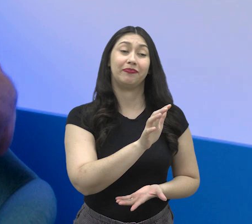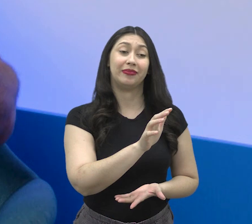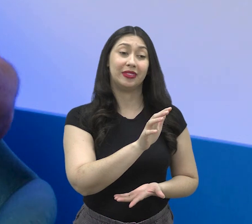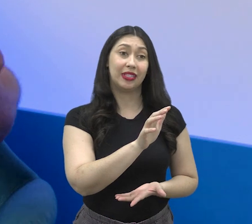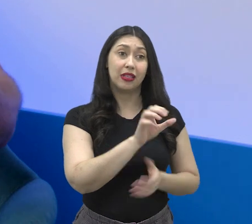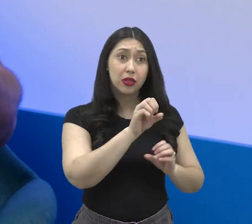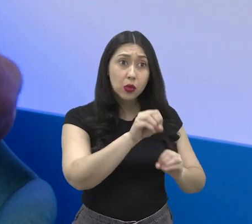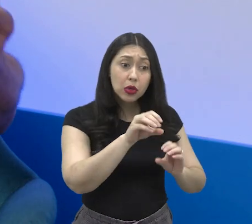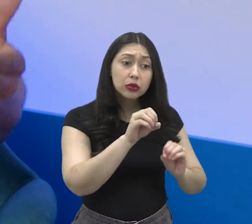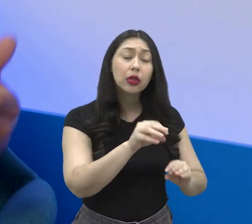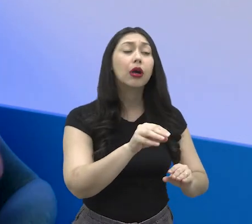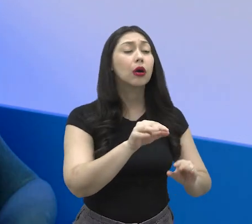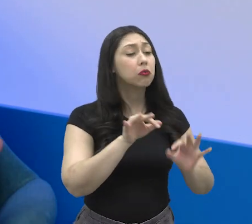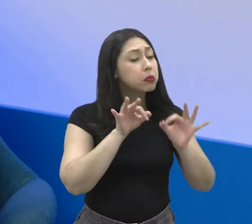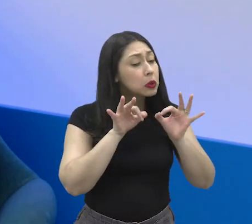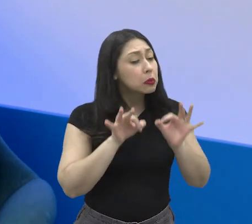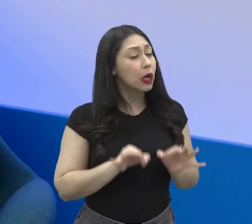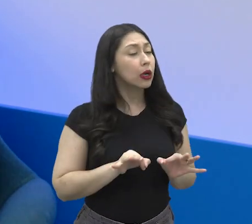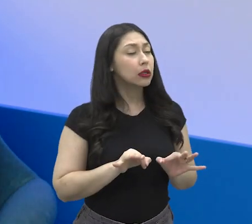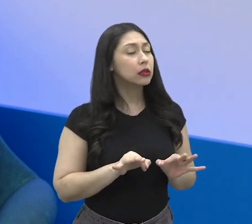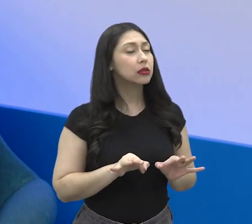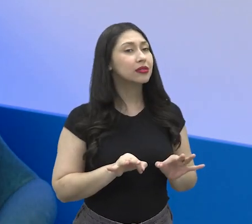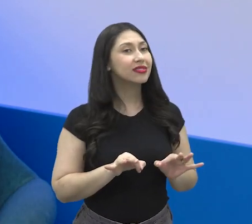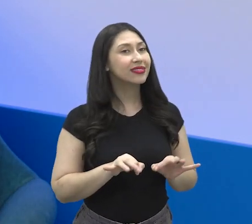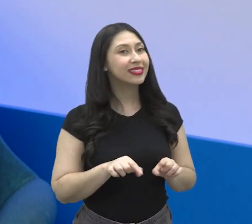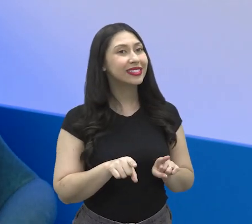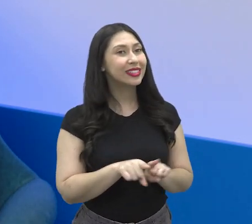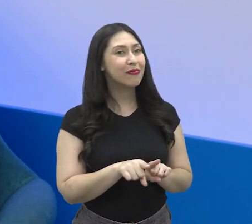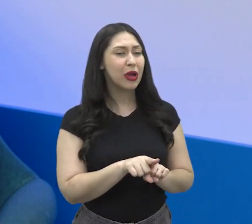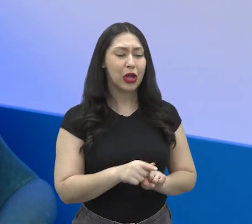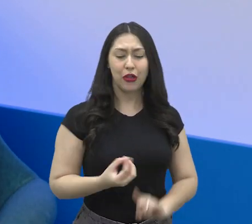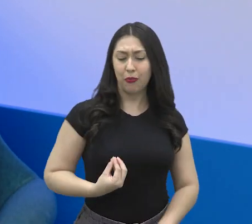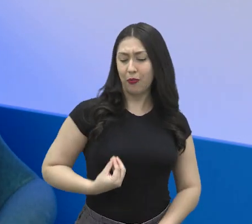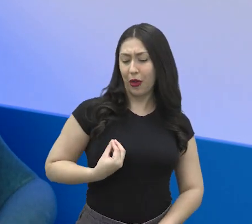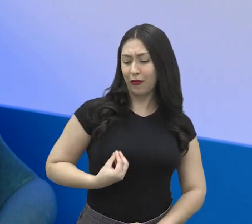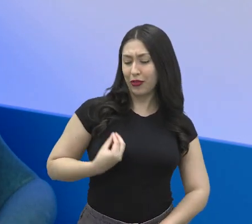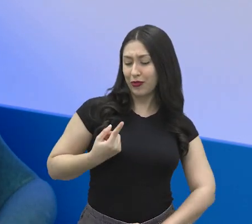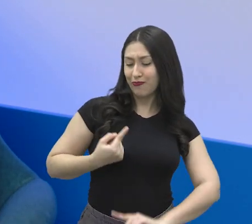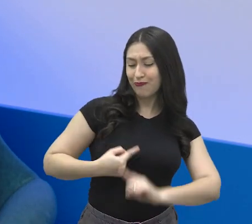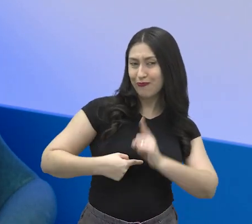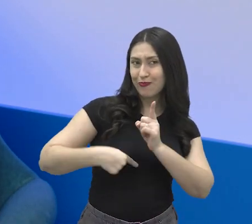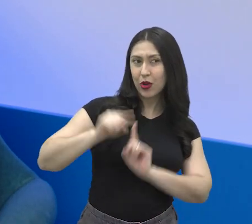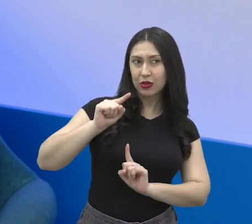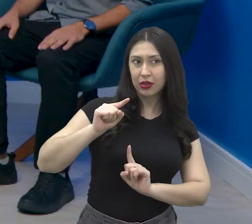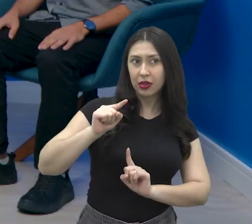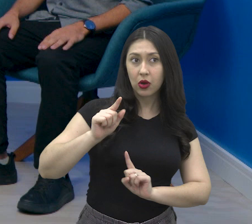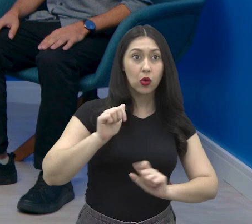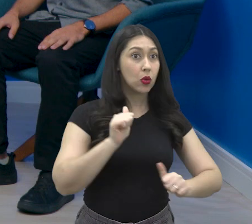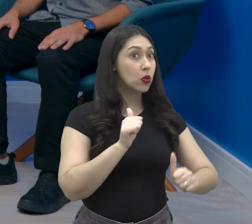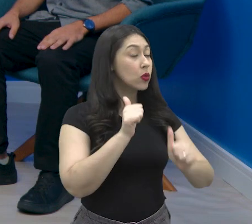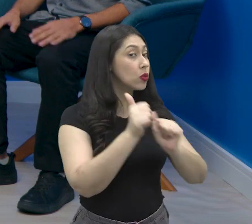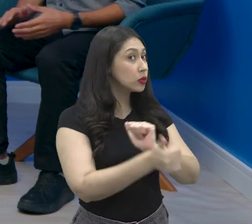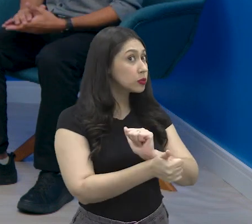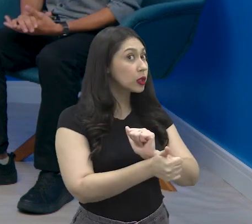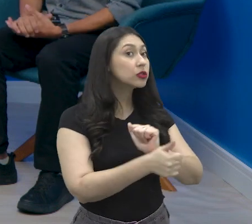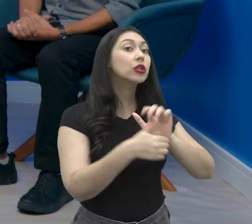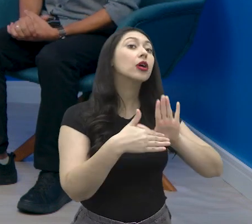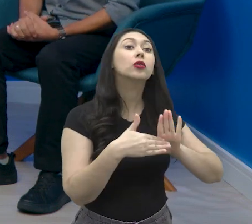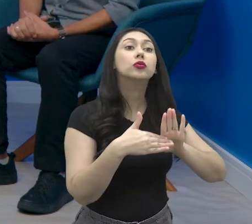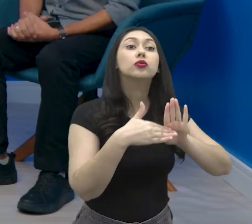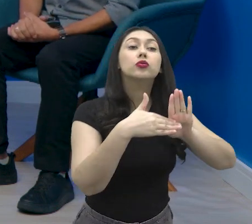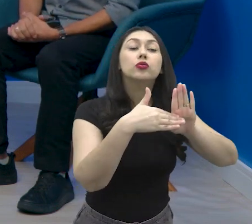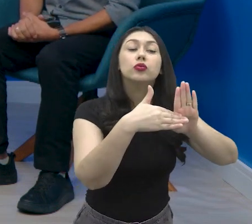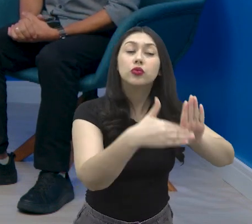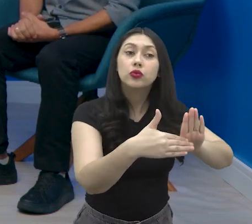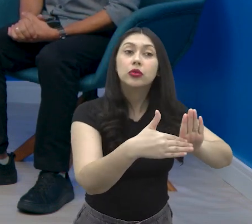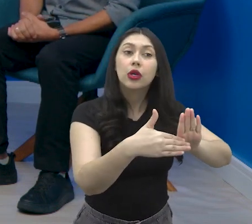além da educação, da disciplina, é mudar, né, o estilo de vida dela. O esporte vai fazer